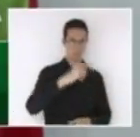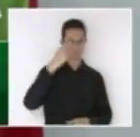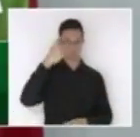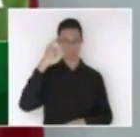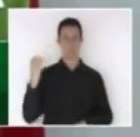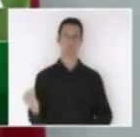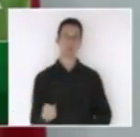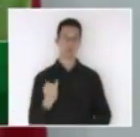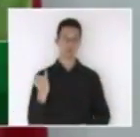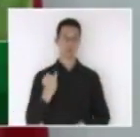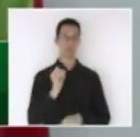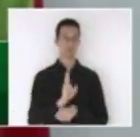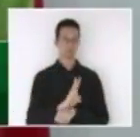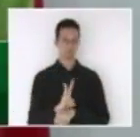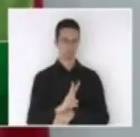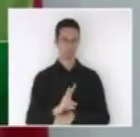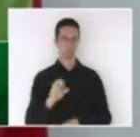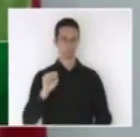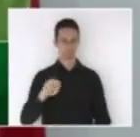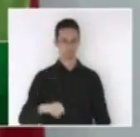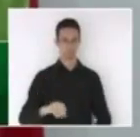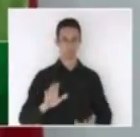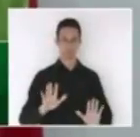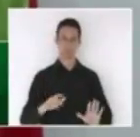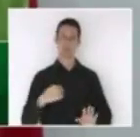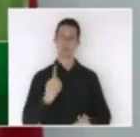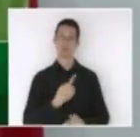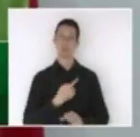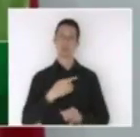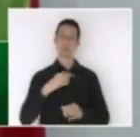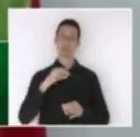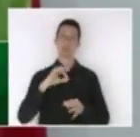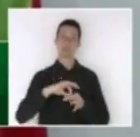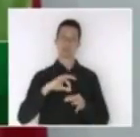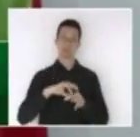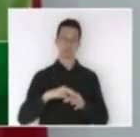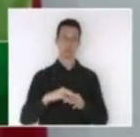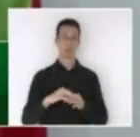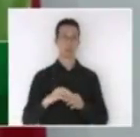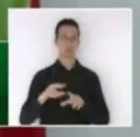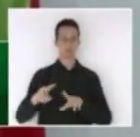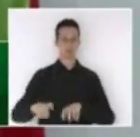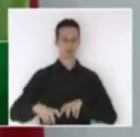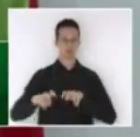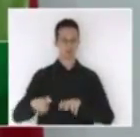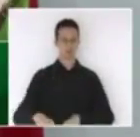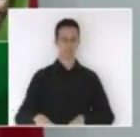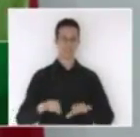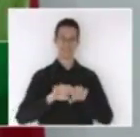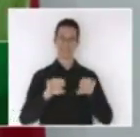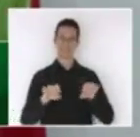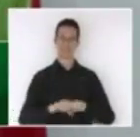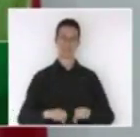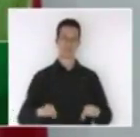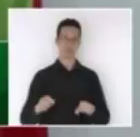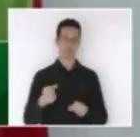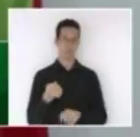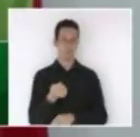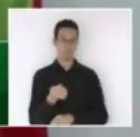fiscalizado, mas como somos uma entidade rural e as nossas infraestruturas são mínimas, são pequenas,